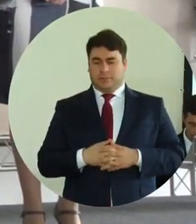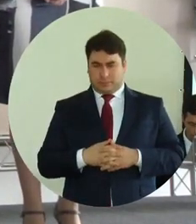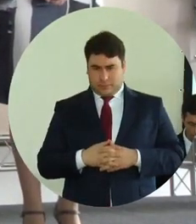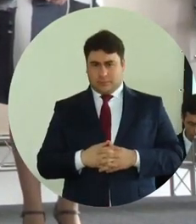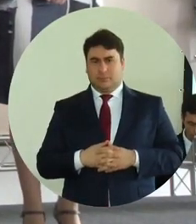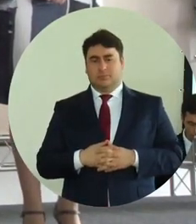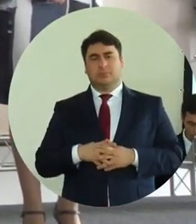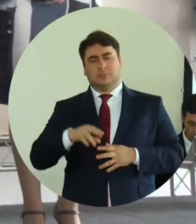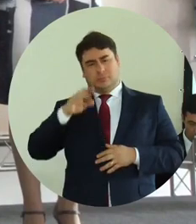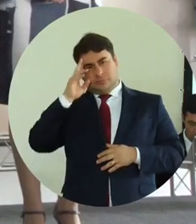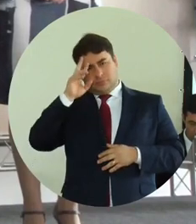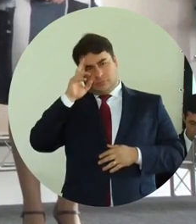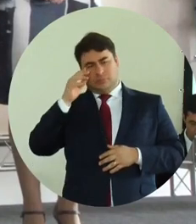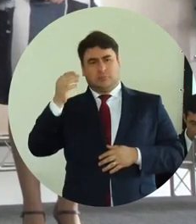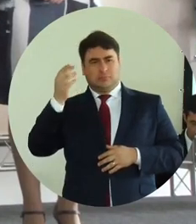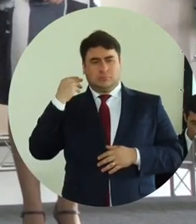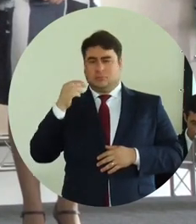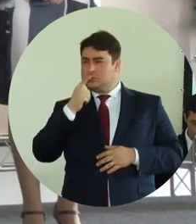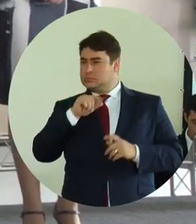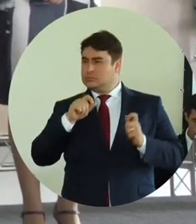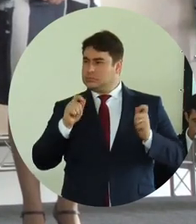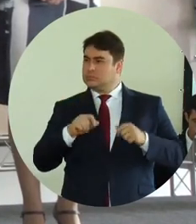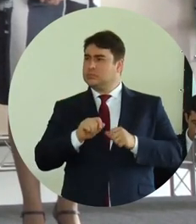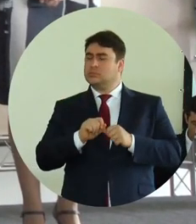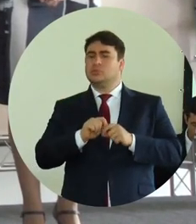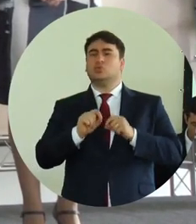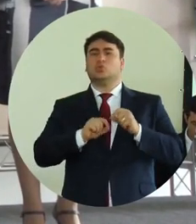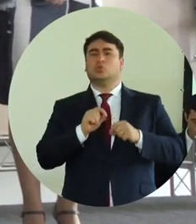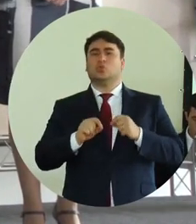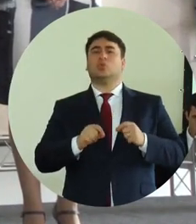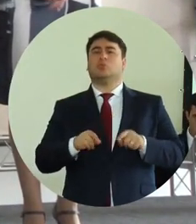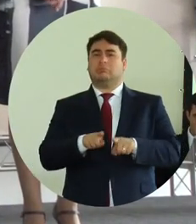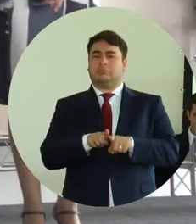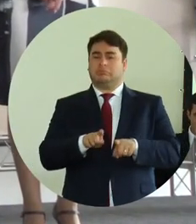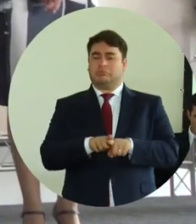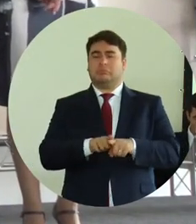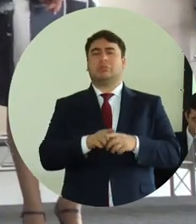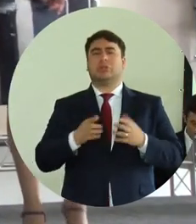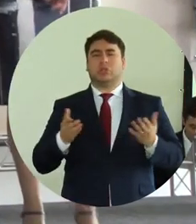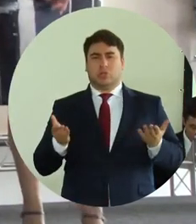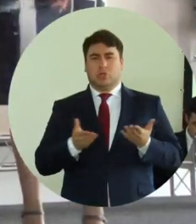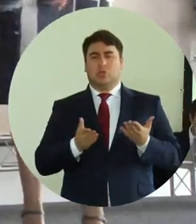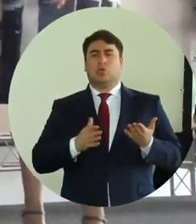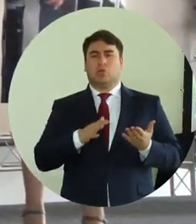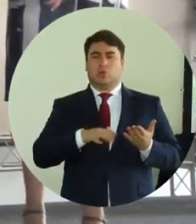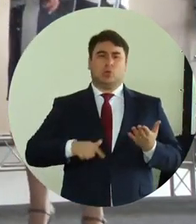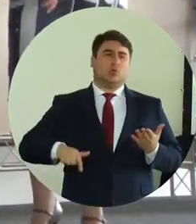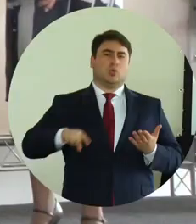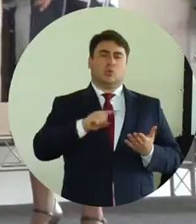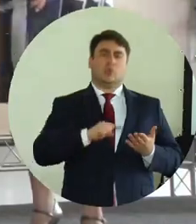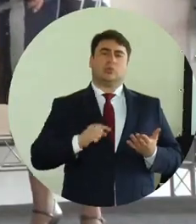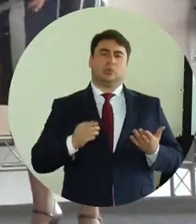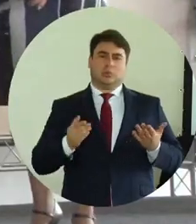Pesa, também um grande amigo, e que também nos fomos aqui já